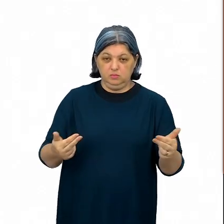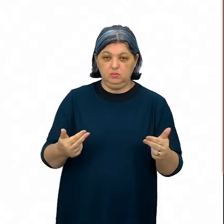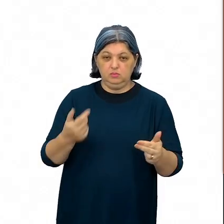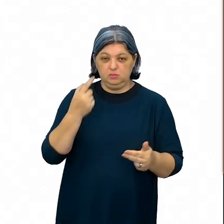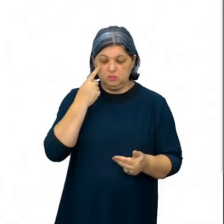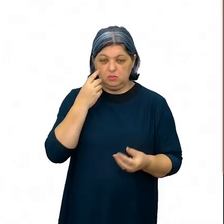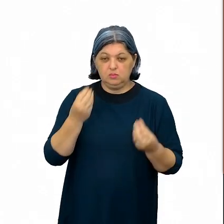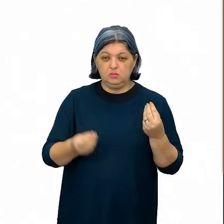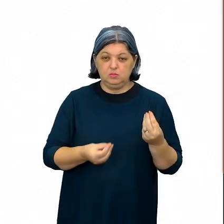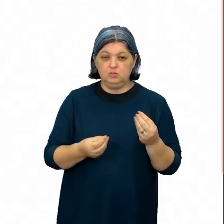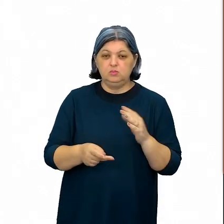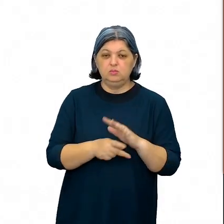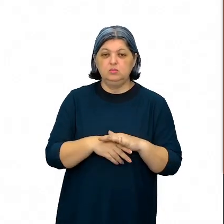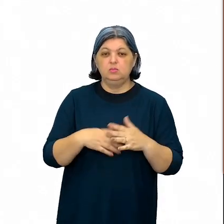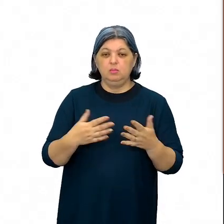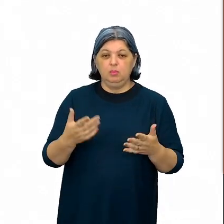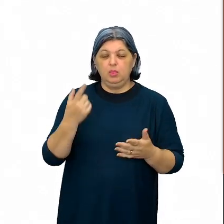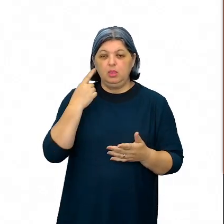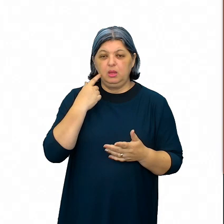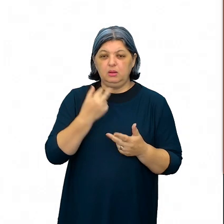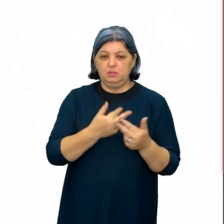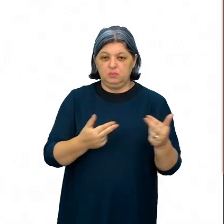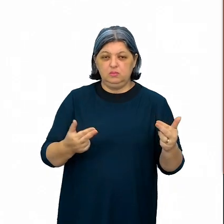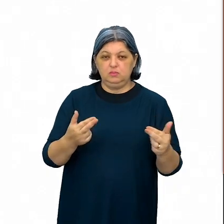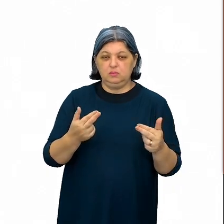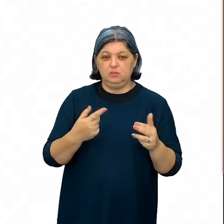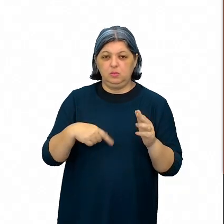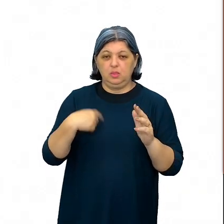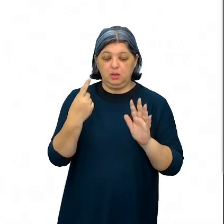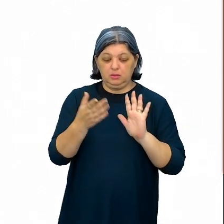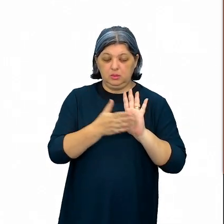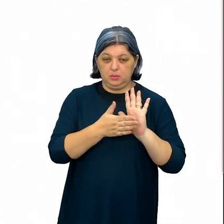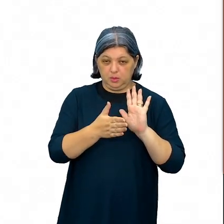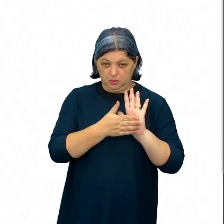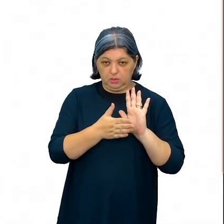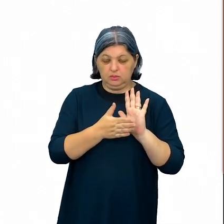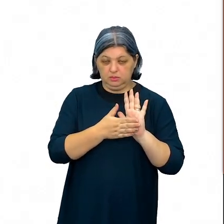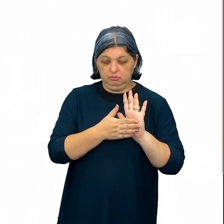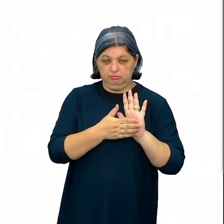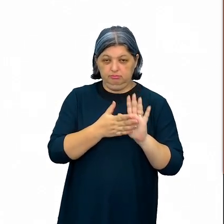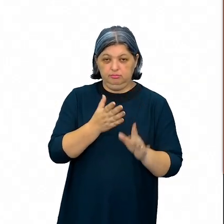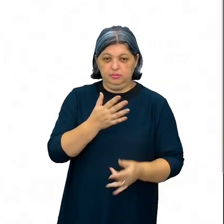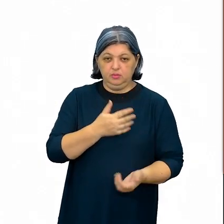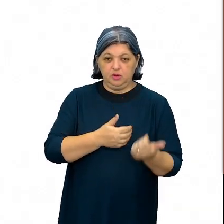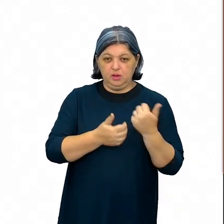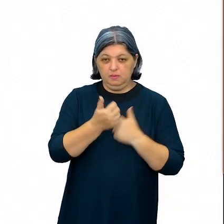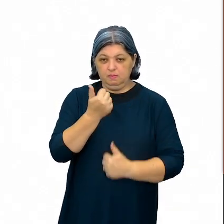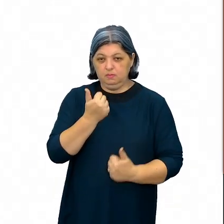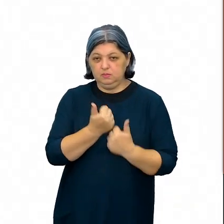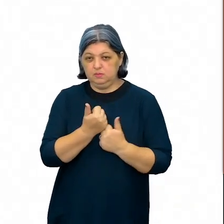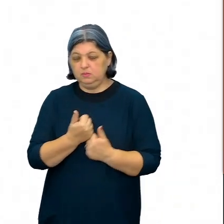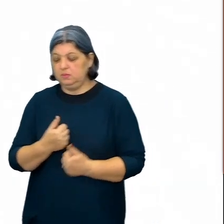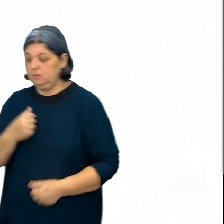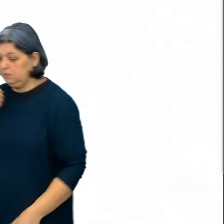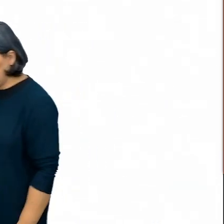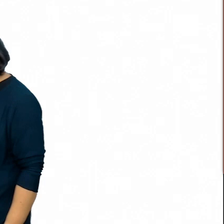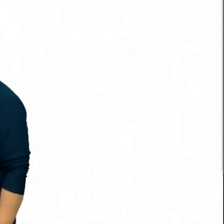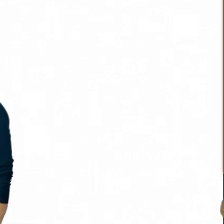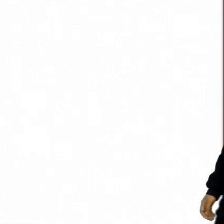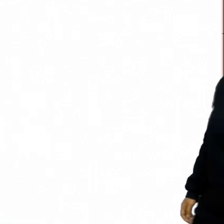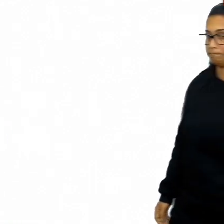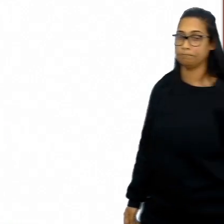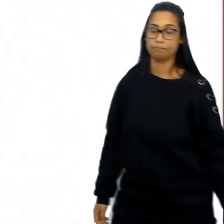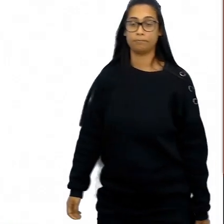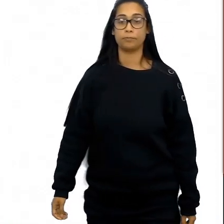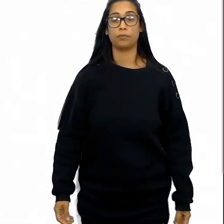recomendações então é uma das nossas propostas nesse sentido é refletir sobre a necessidade de se